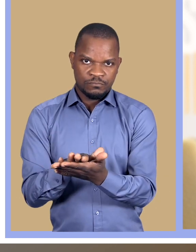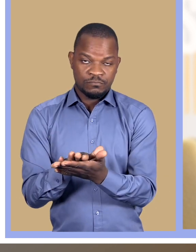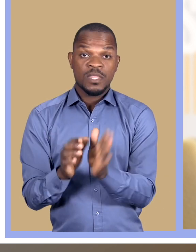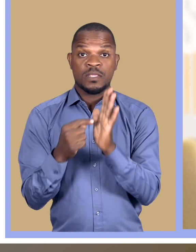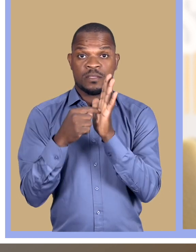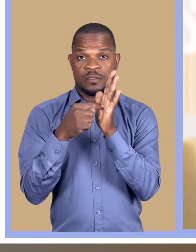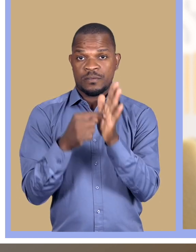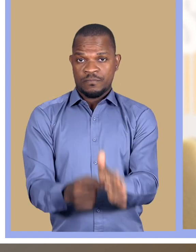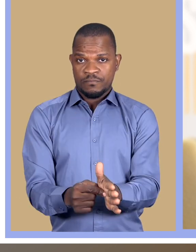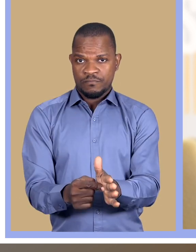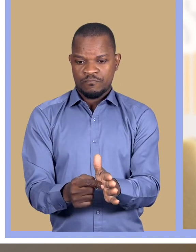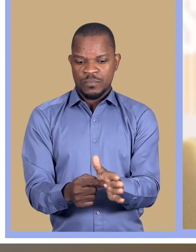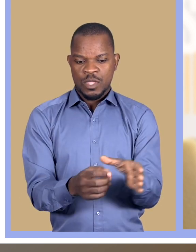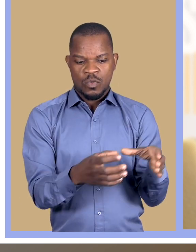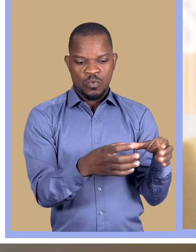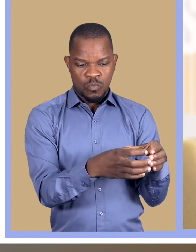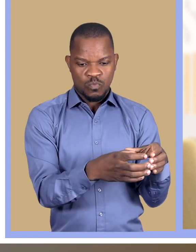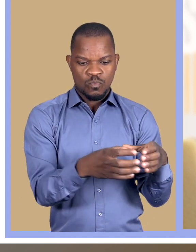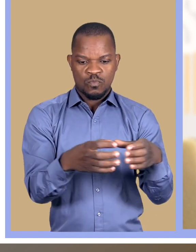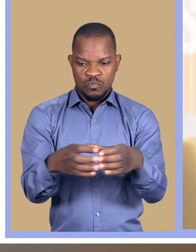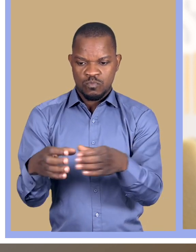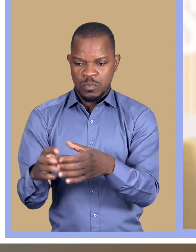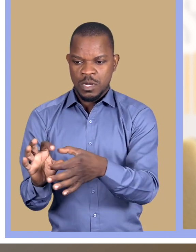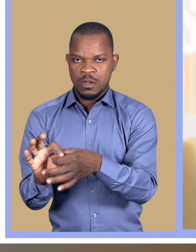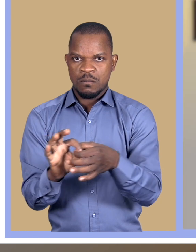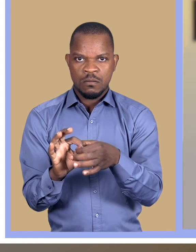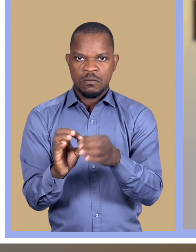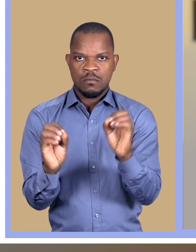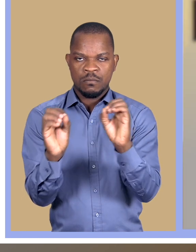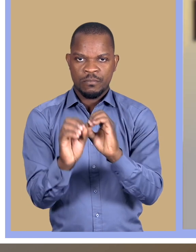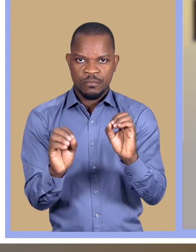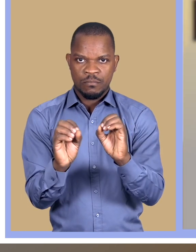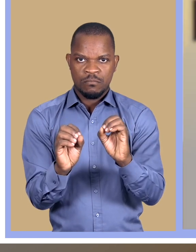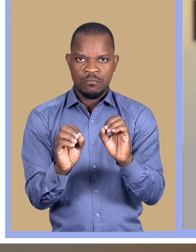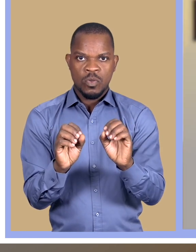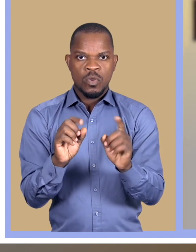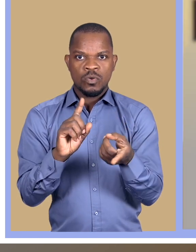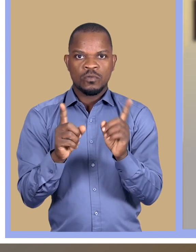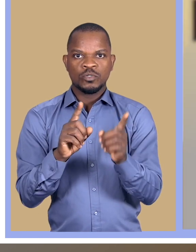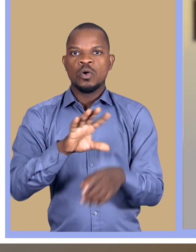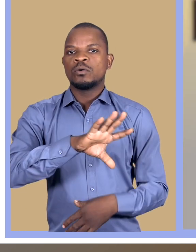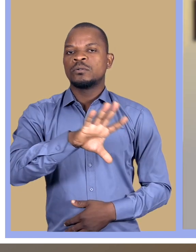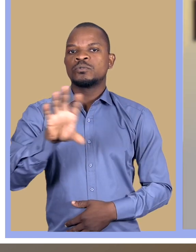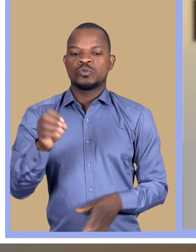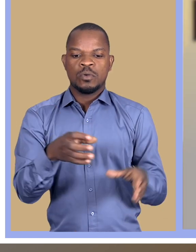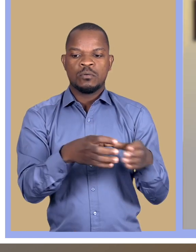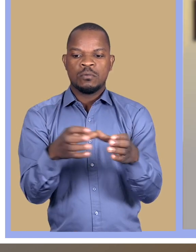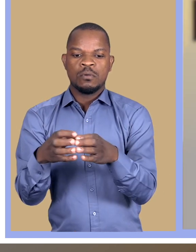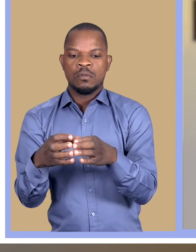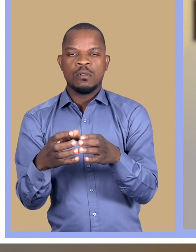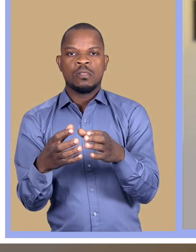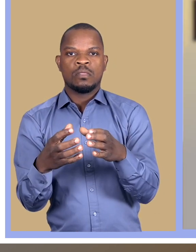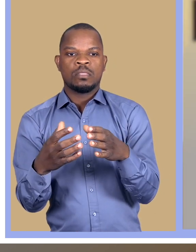se estes grupos não estiverem coordenados e não houver nenhum contacto, é possível que nós estejamos a tentar criar uma